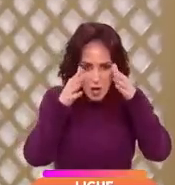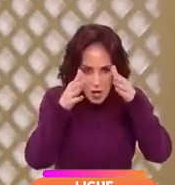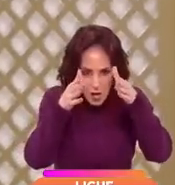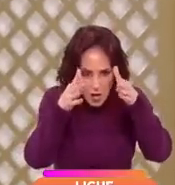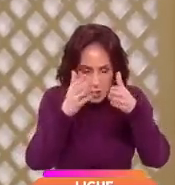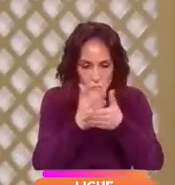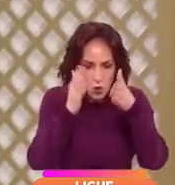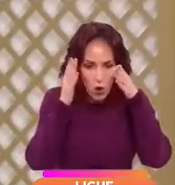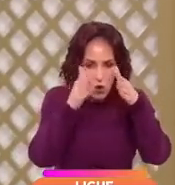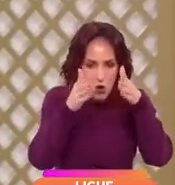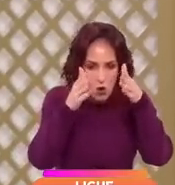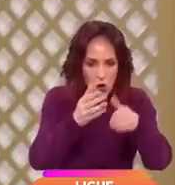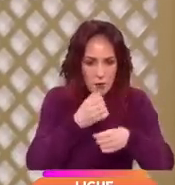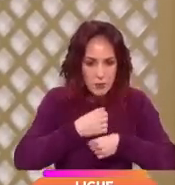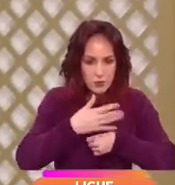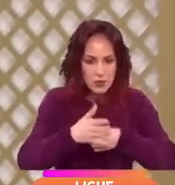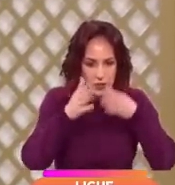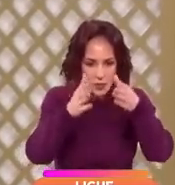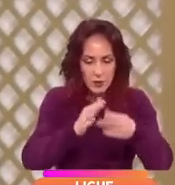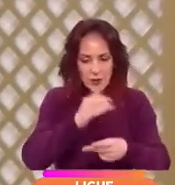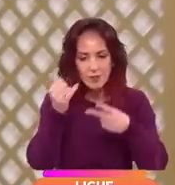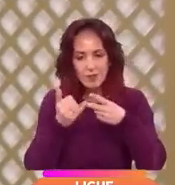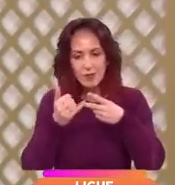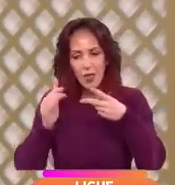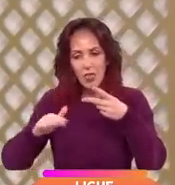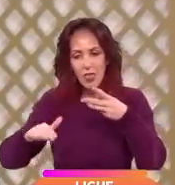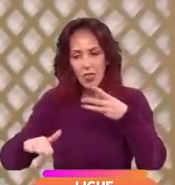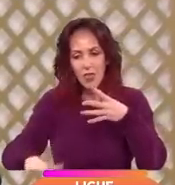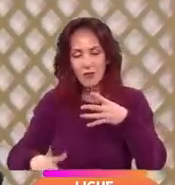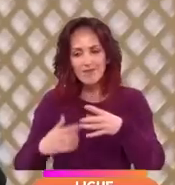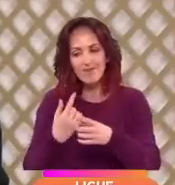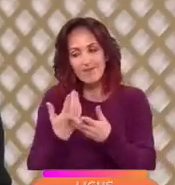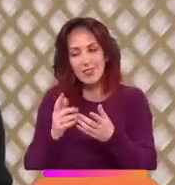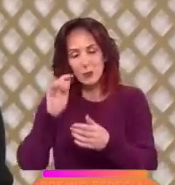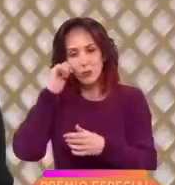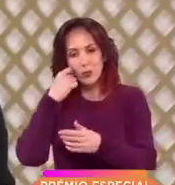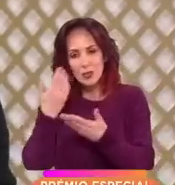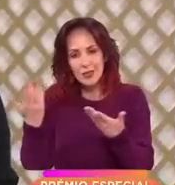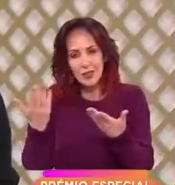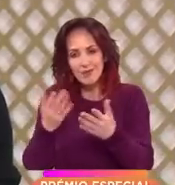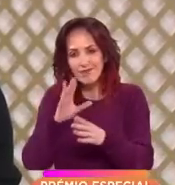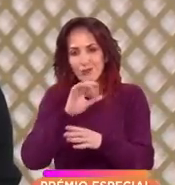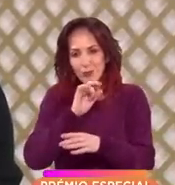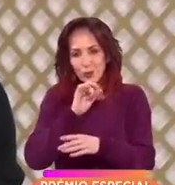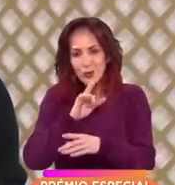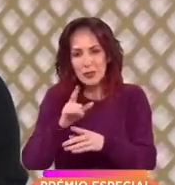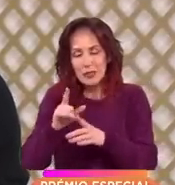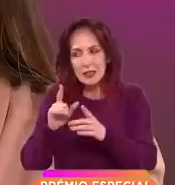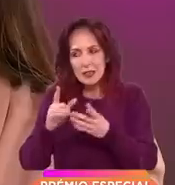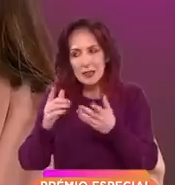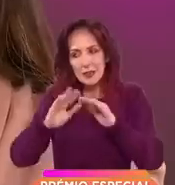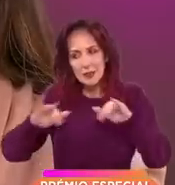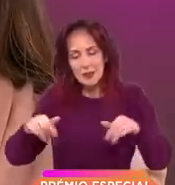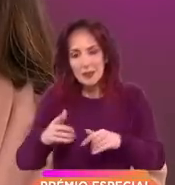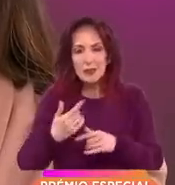coisas, e se calhar releguei para segundo plano muita coisa e às vezes isto tem consequências. Não sei se mais à frente, vamos ver. Mas não